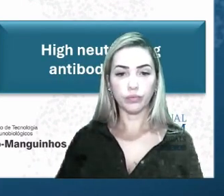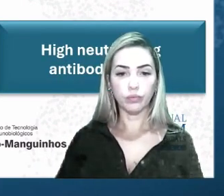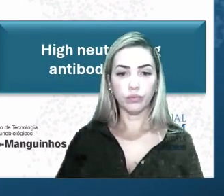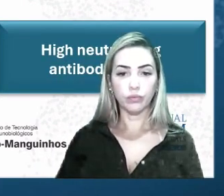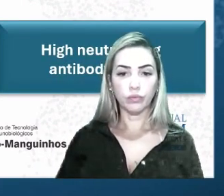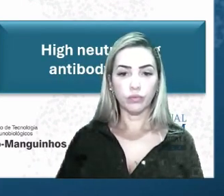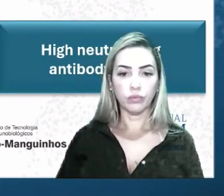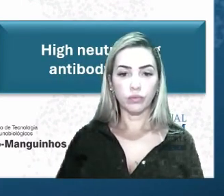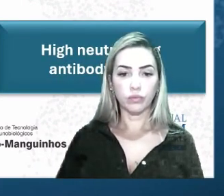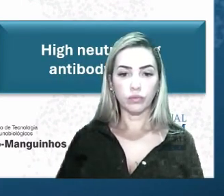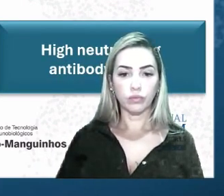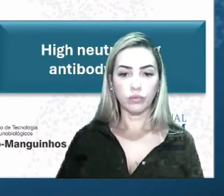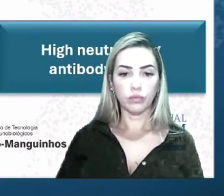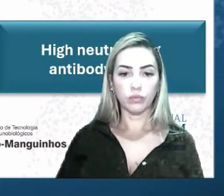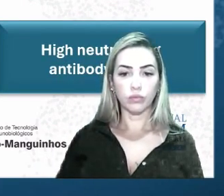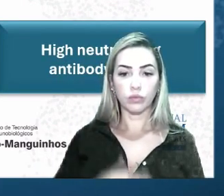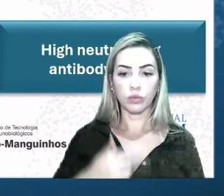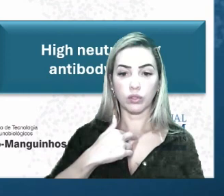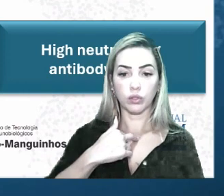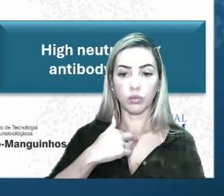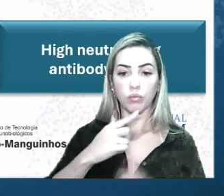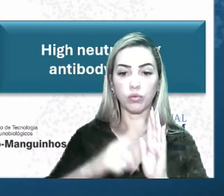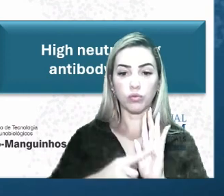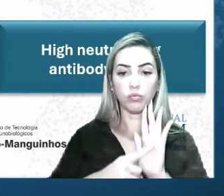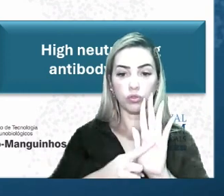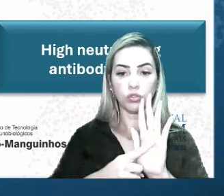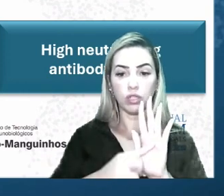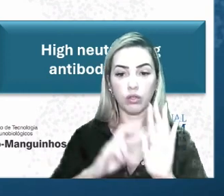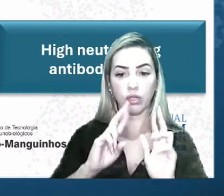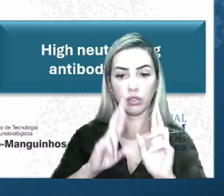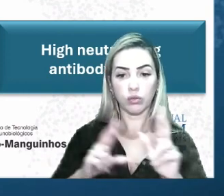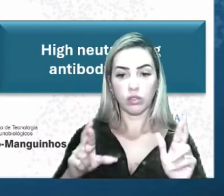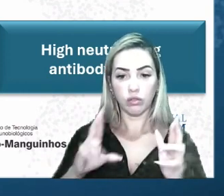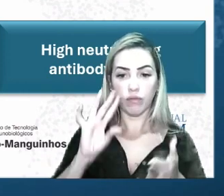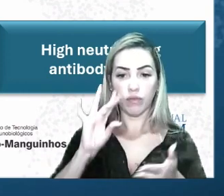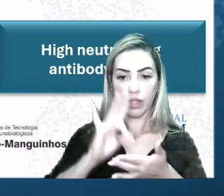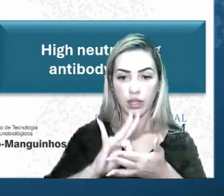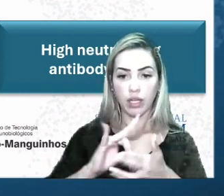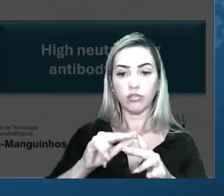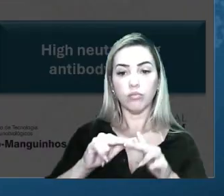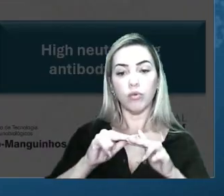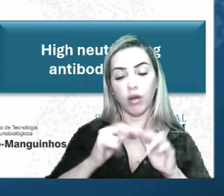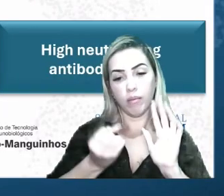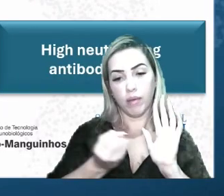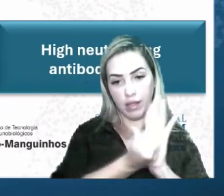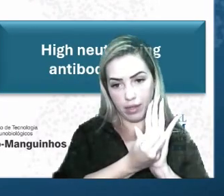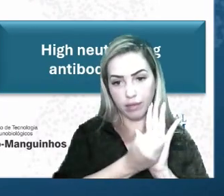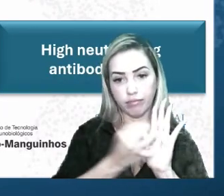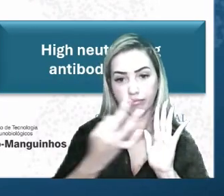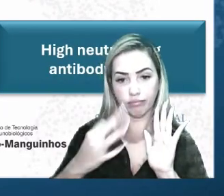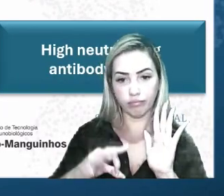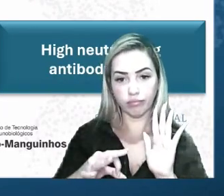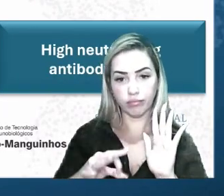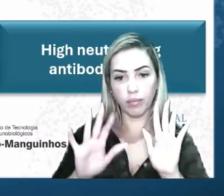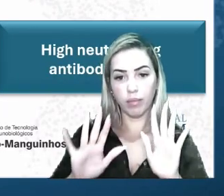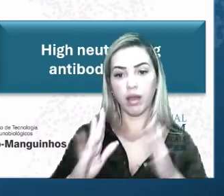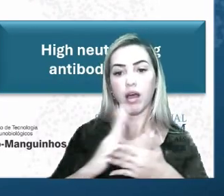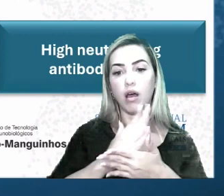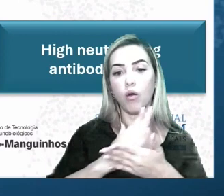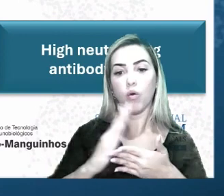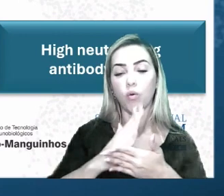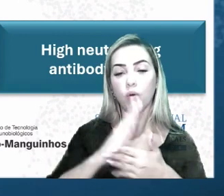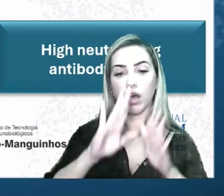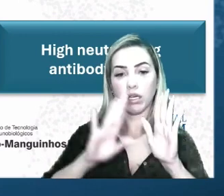Eu não posso mostrar os resultados de verdade, infelizmente, por causa da patente, mas alguns desses candidatos que